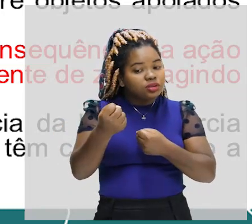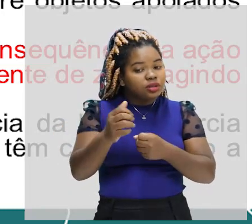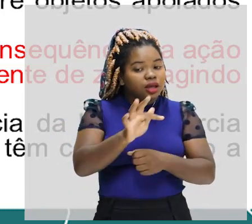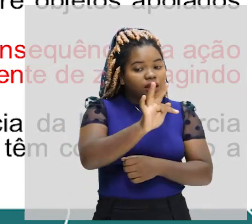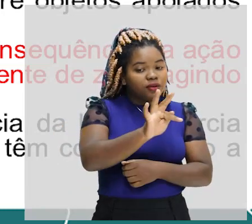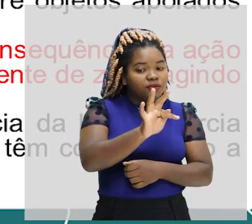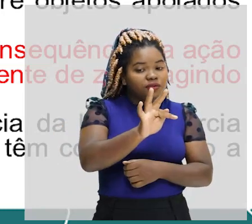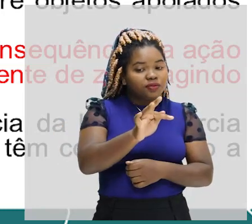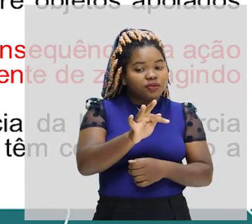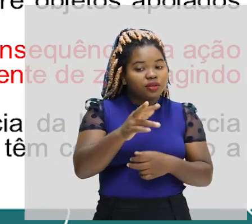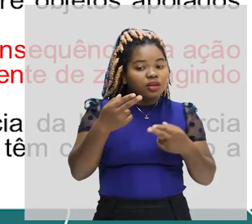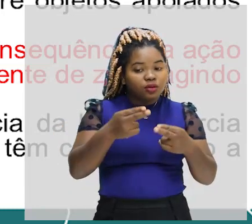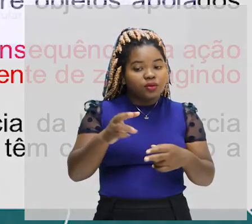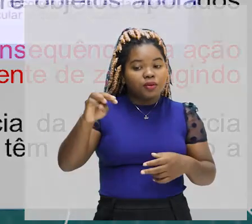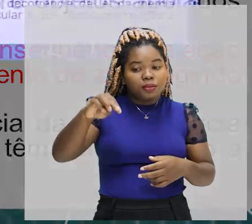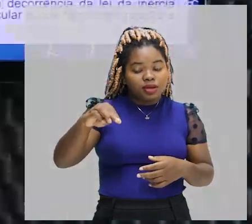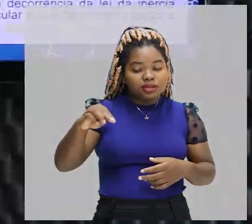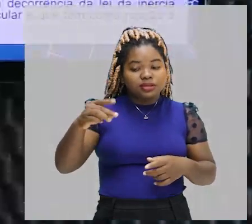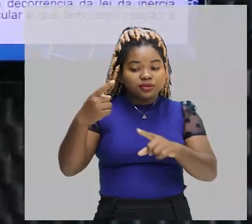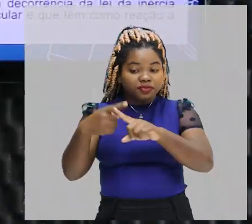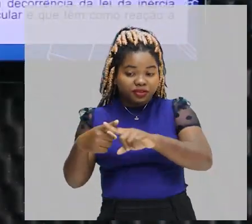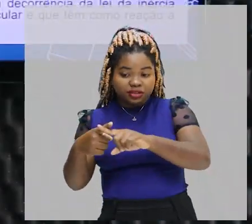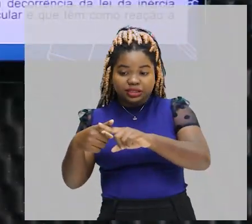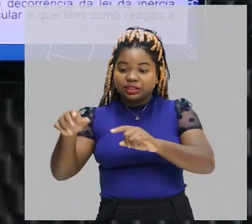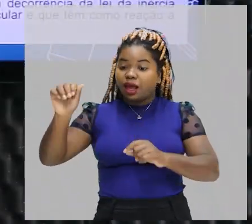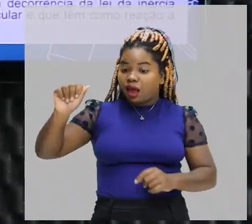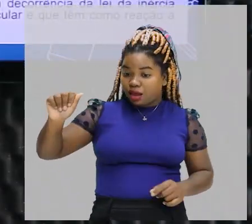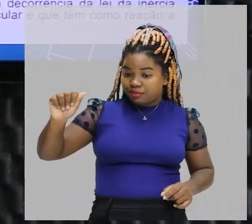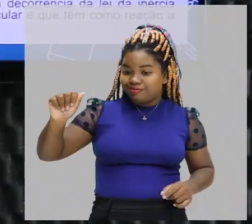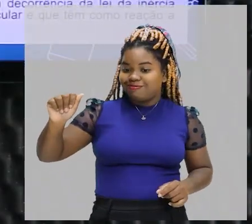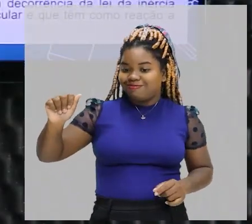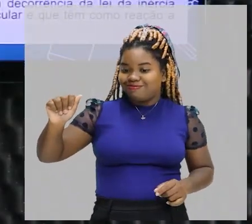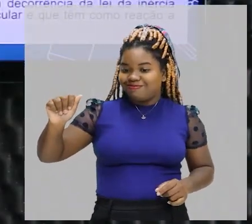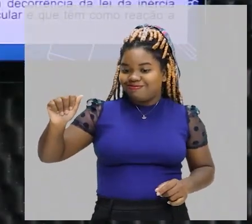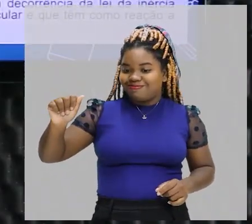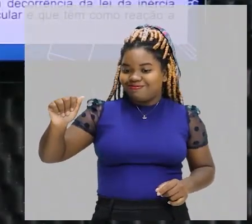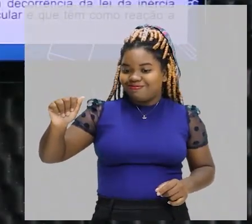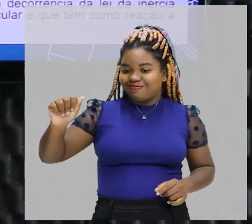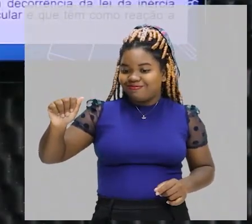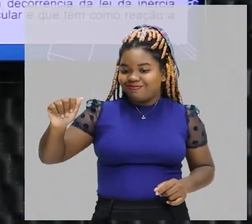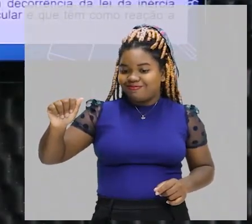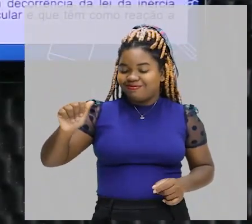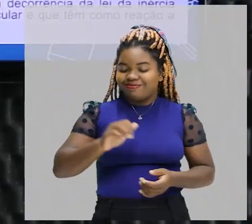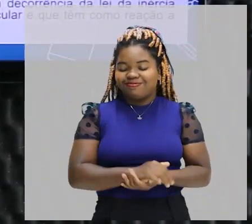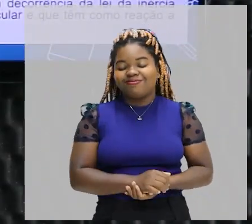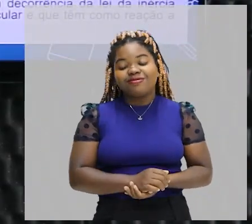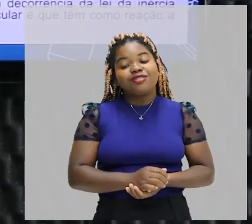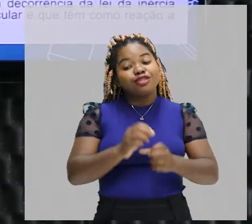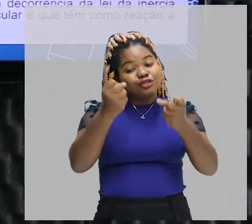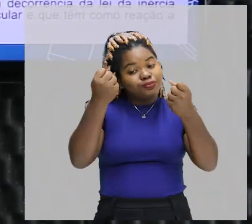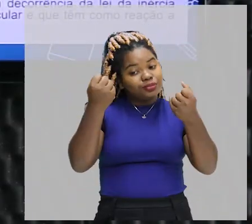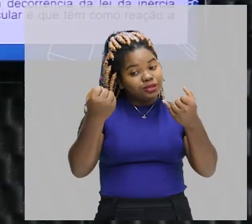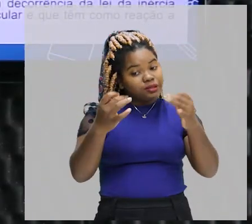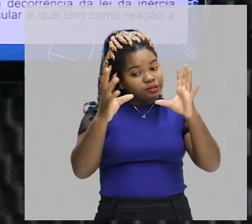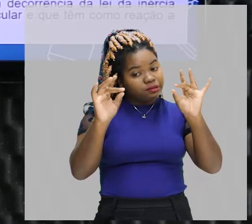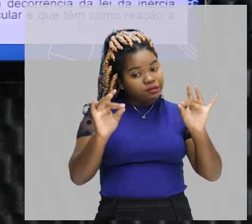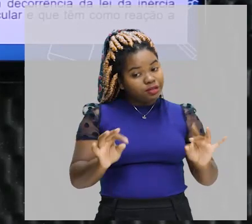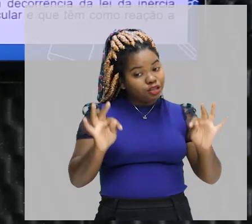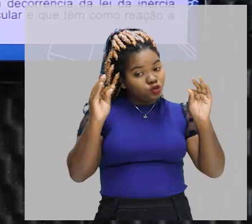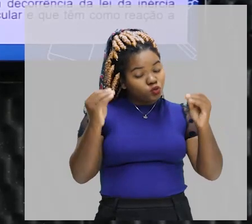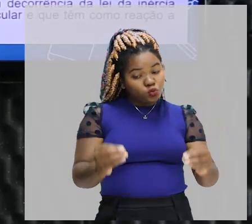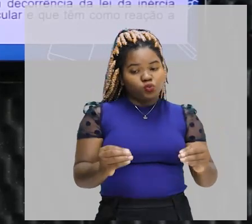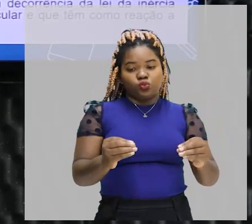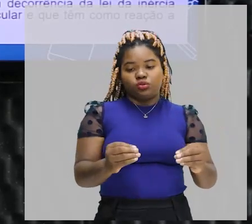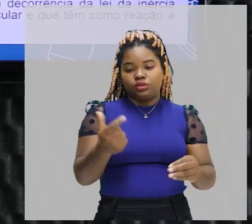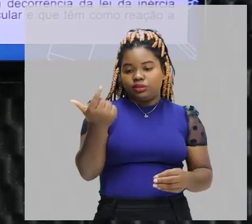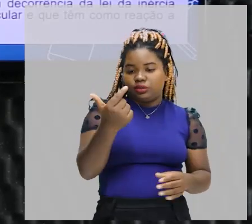aceleração. Uma relação muito íntima entre a força e a aceleração. Certo? Isso foi muito bem explicado na aula sobre a segunda lei de Newton,